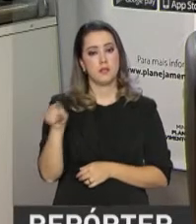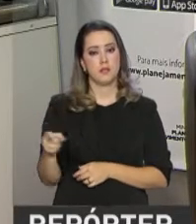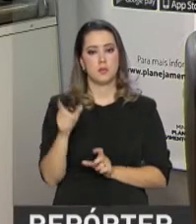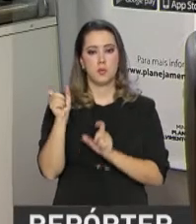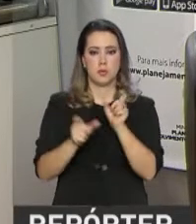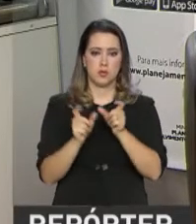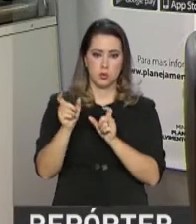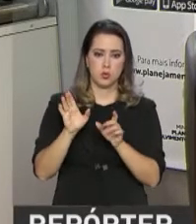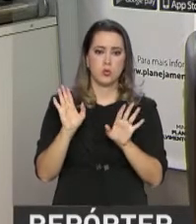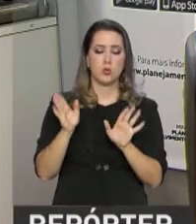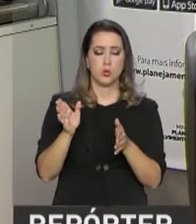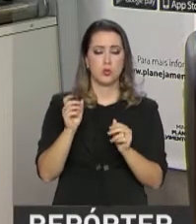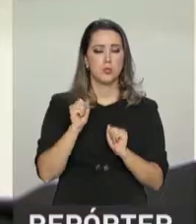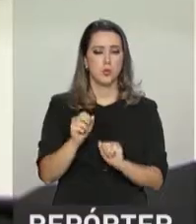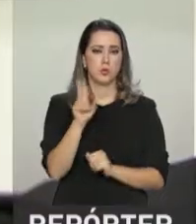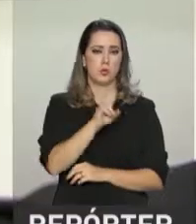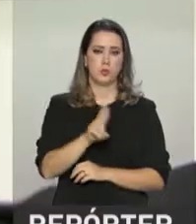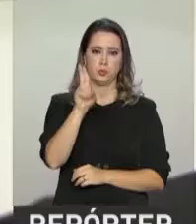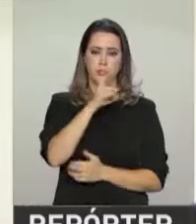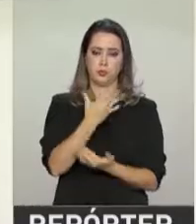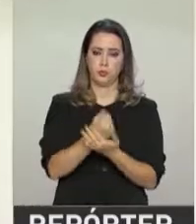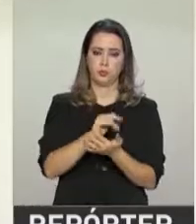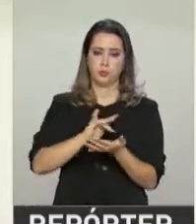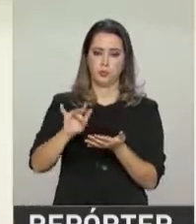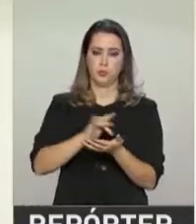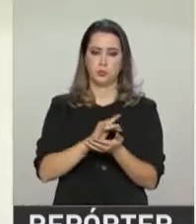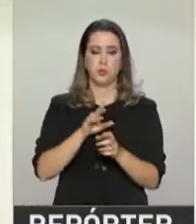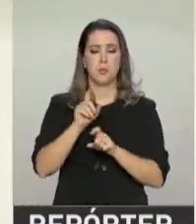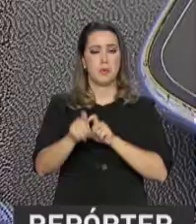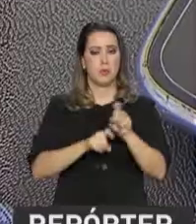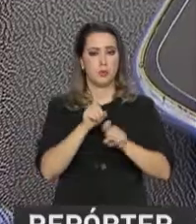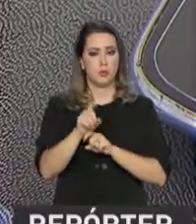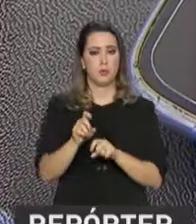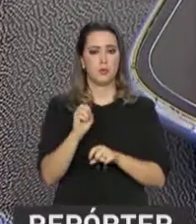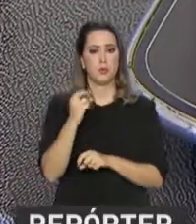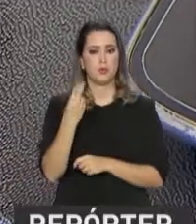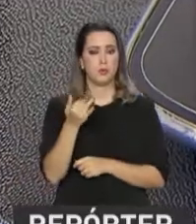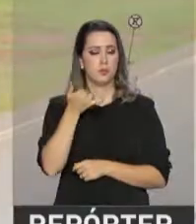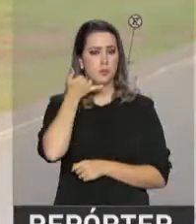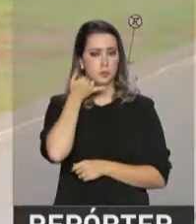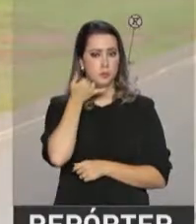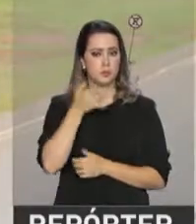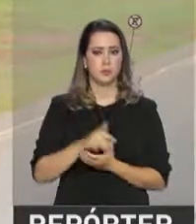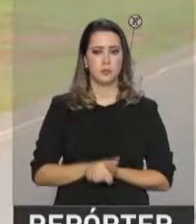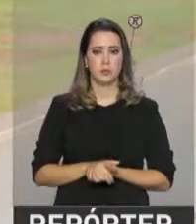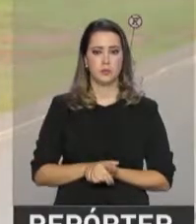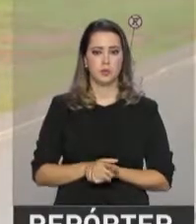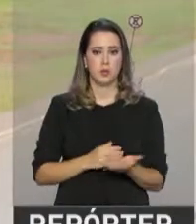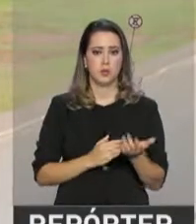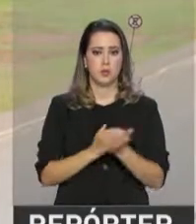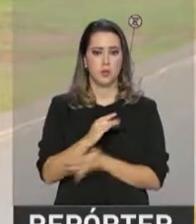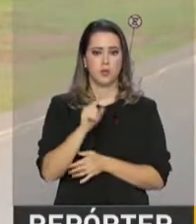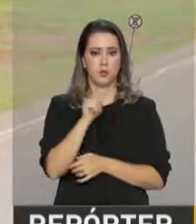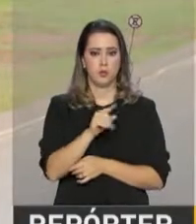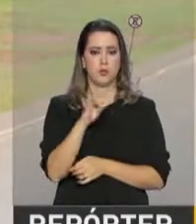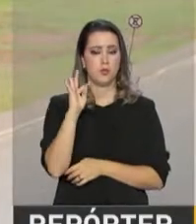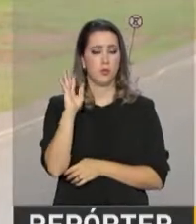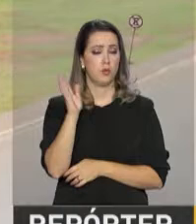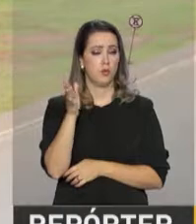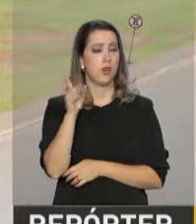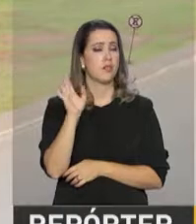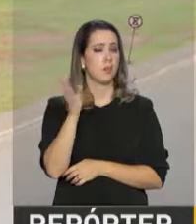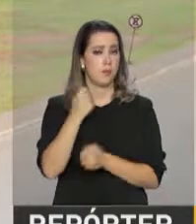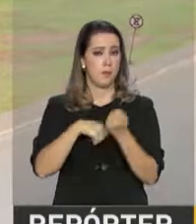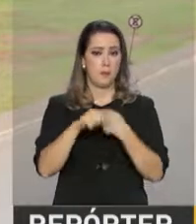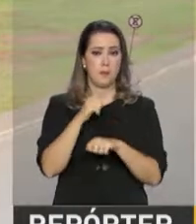já estão cadastrados no aplicativo que pode ser acessado pelo computador ou pelo celular desde que foi implantado o táxi golpe gerou